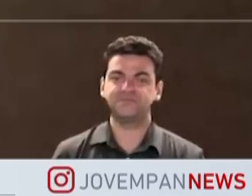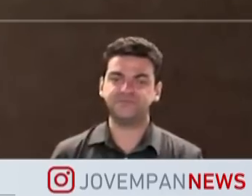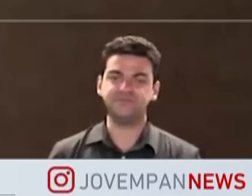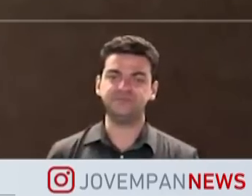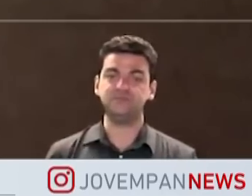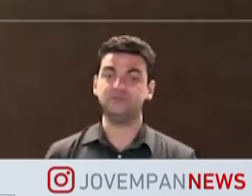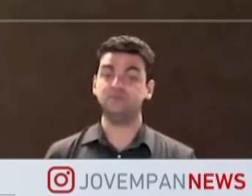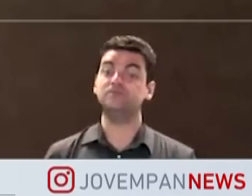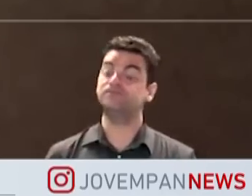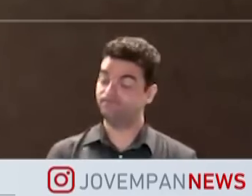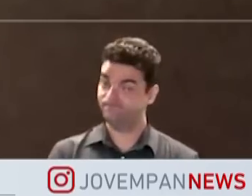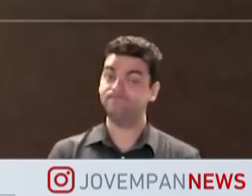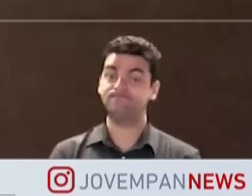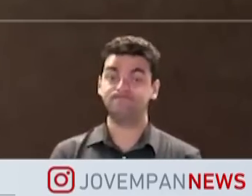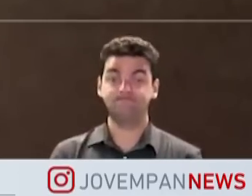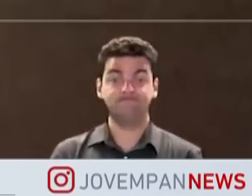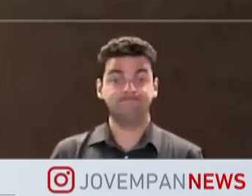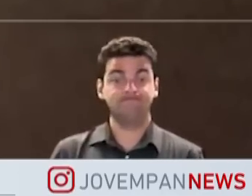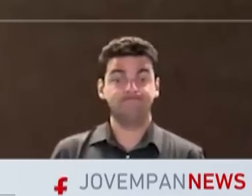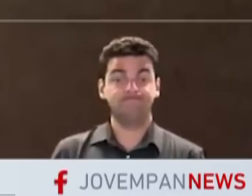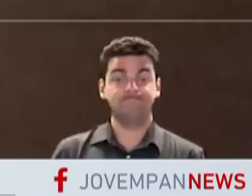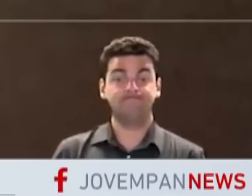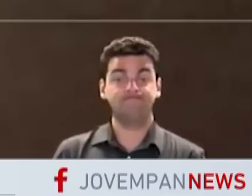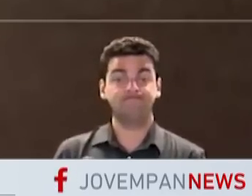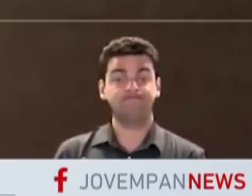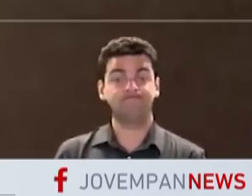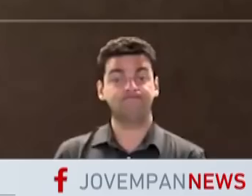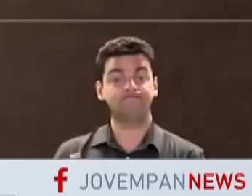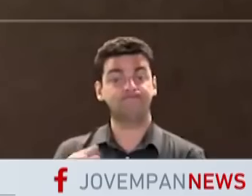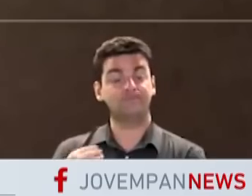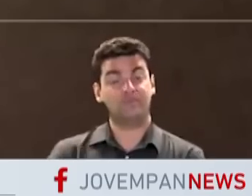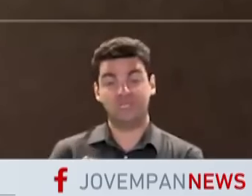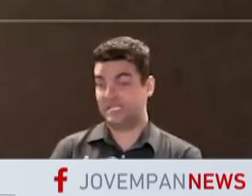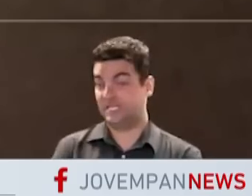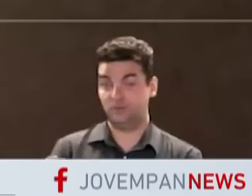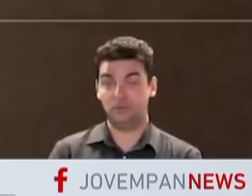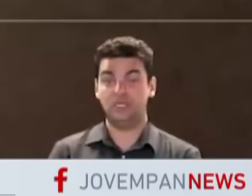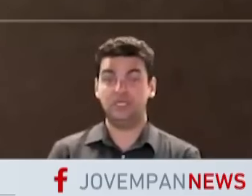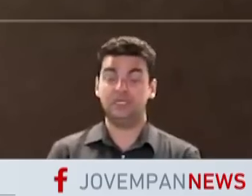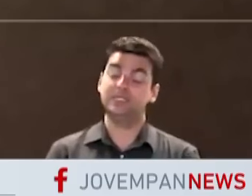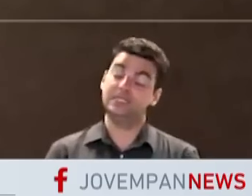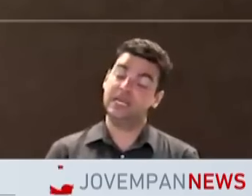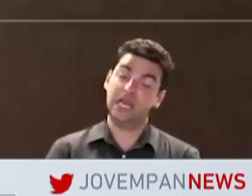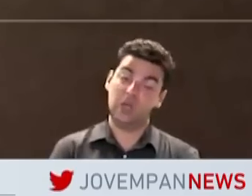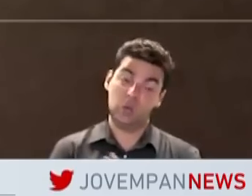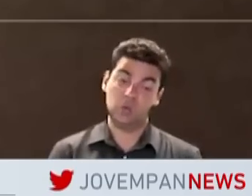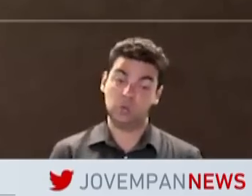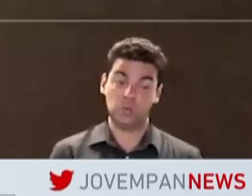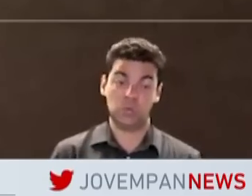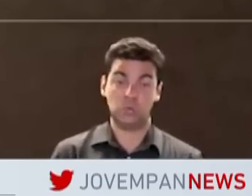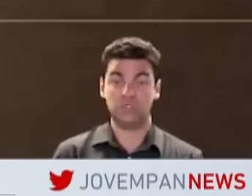resposta legítima a impulsos autoritários que acaso insinuem